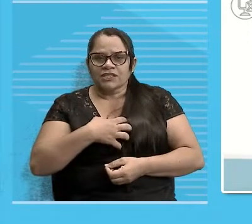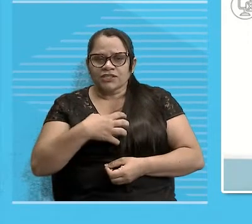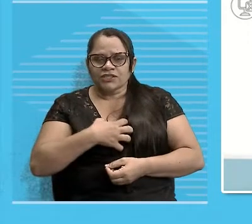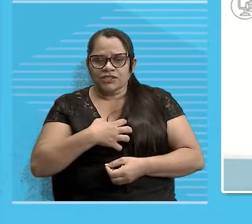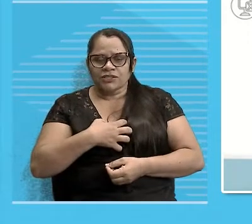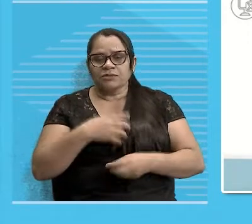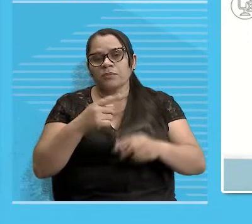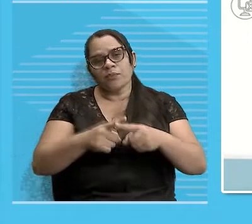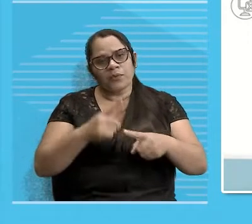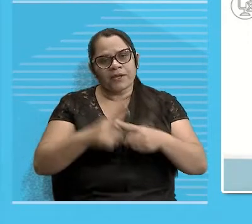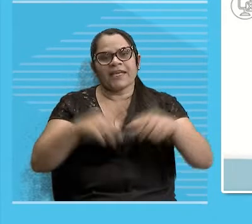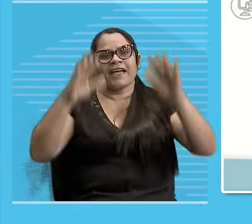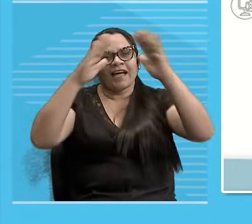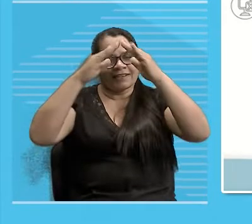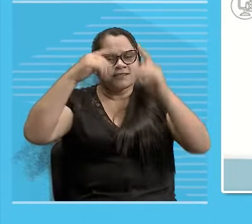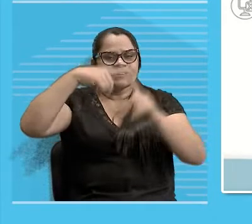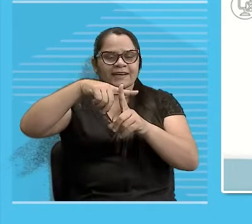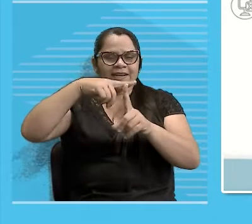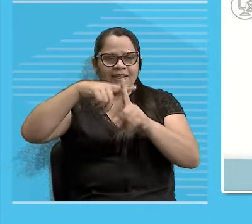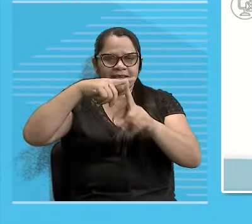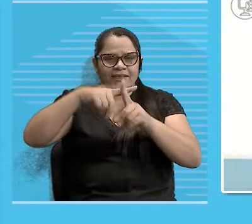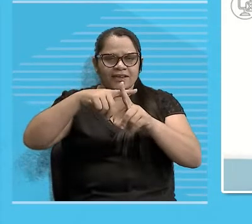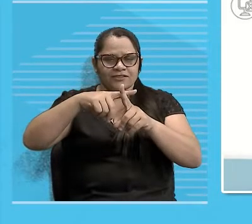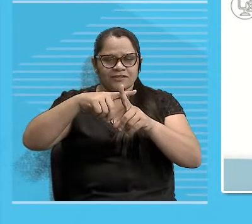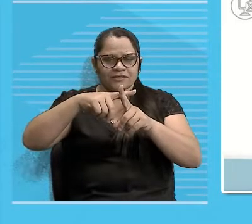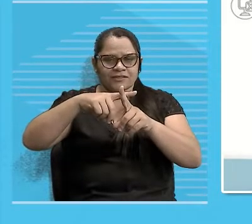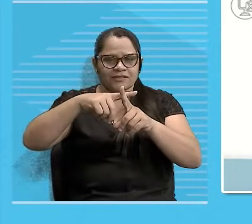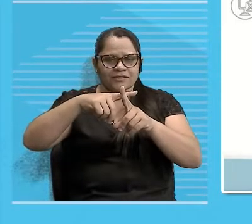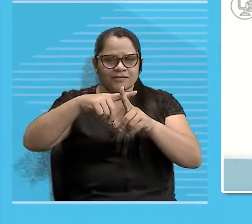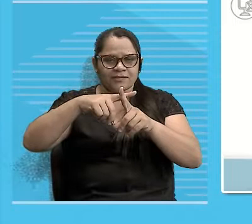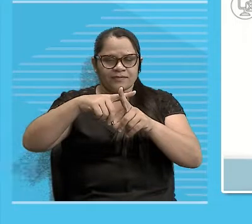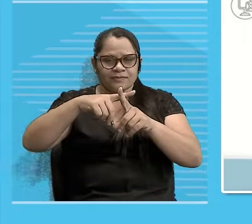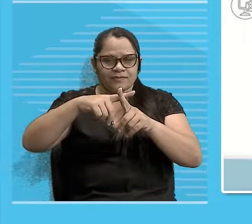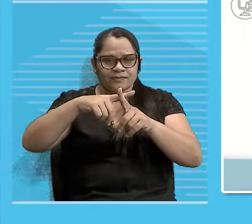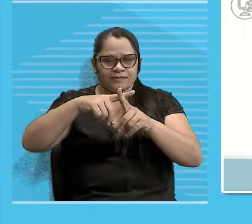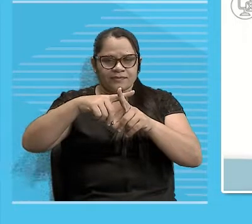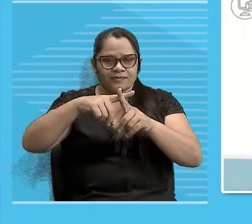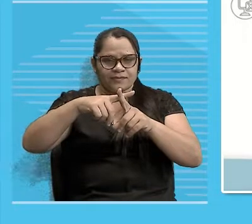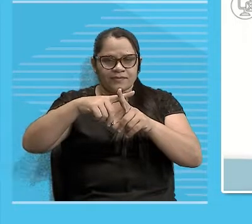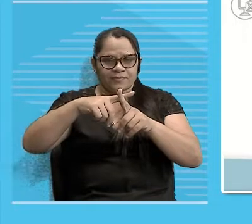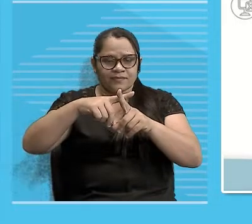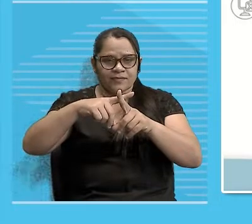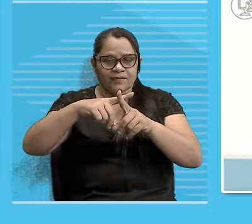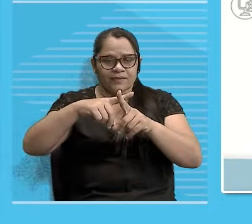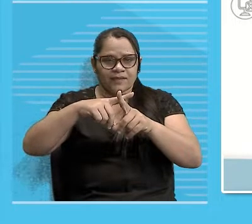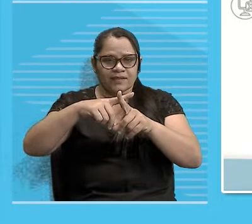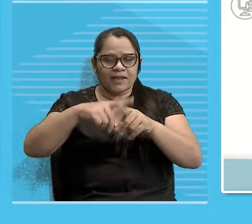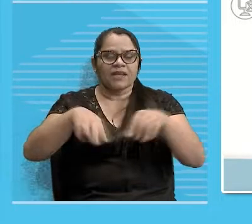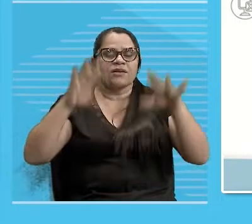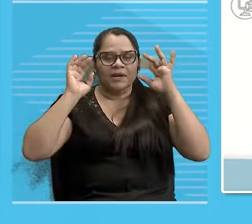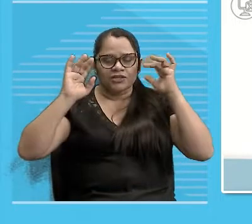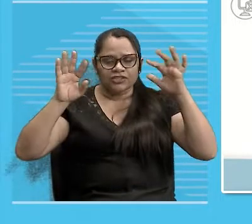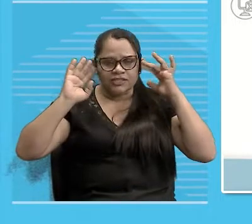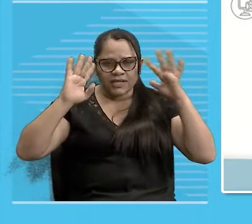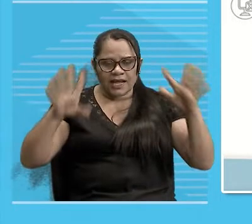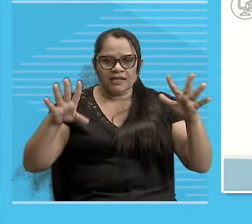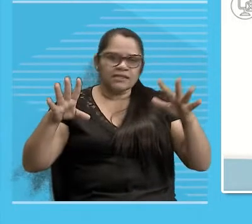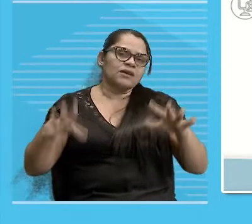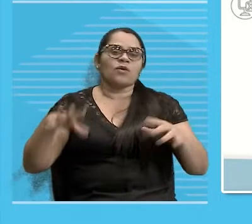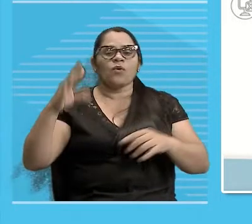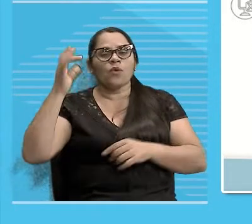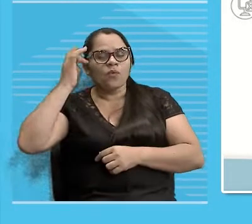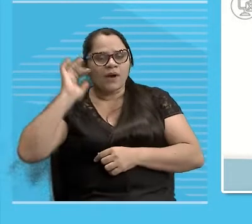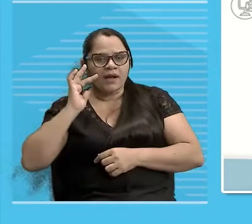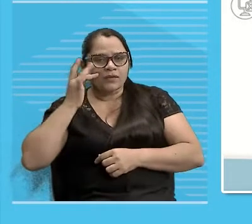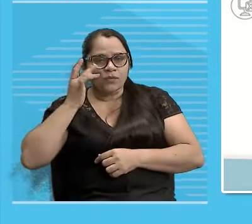igrejas eram adornadas com esse sentimento, com essa ideia do ouro. Era literalmente dentro das igrejas